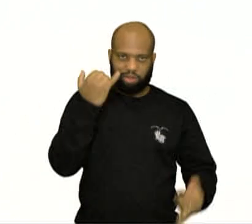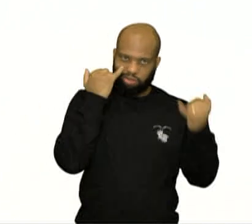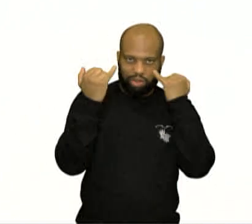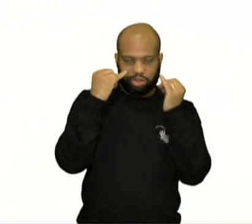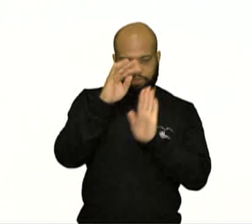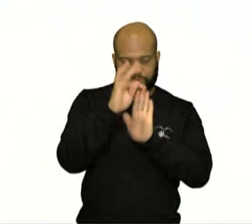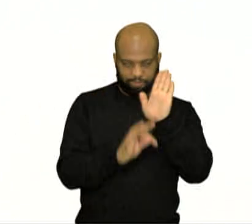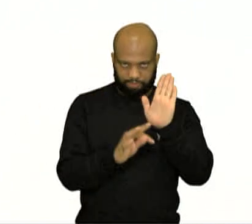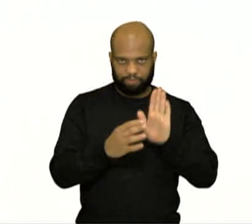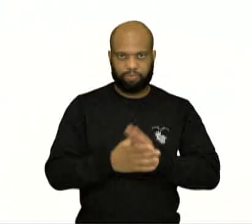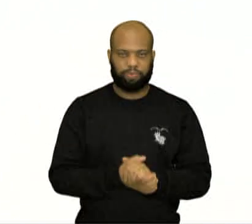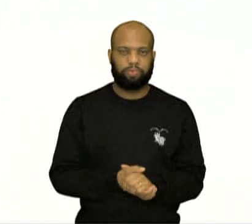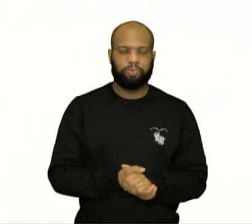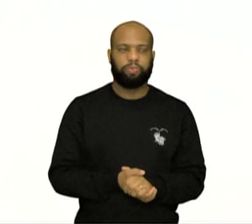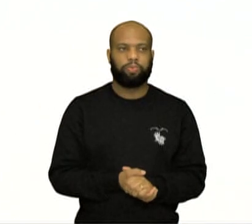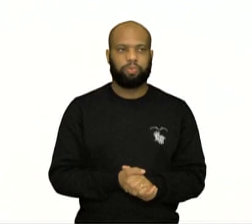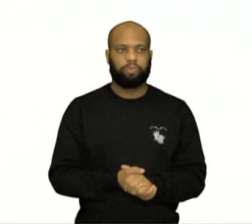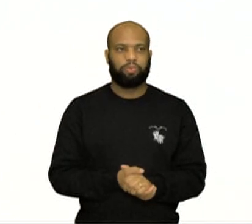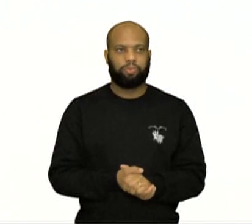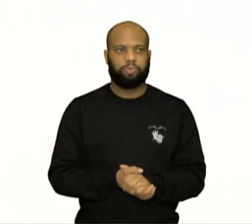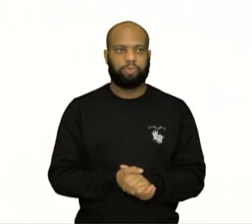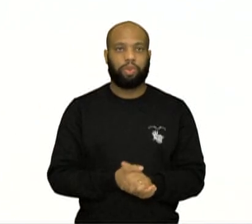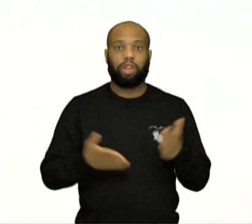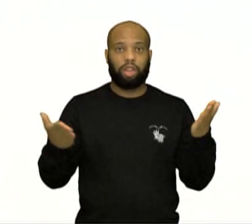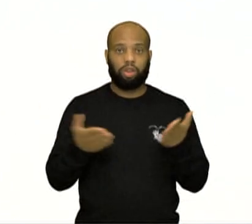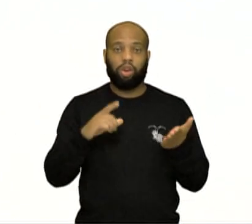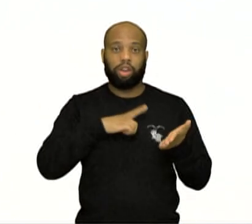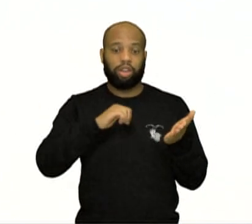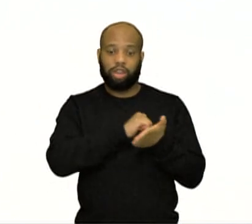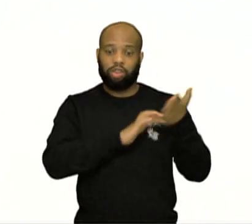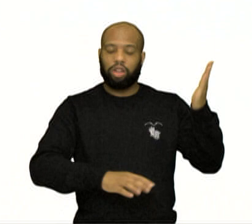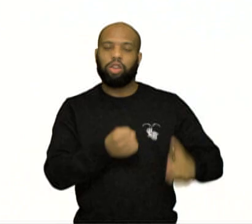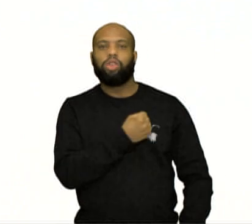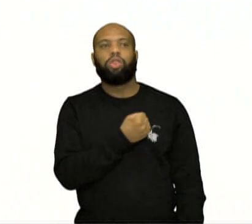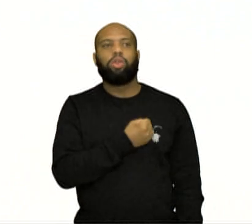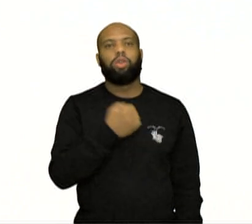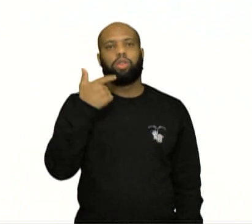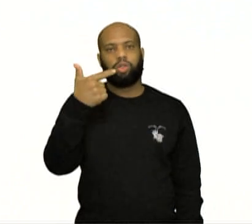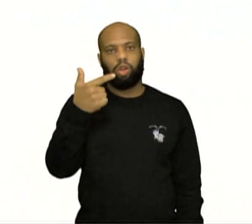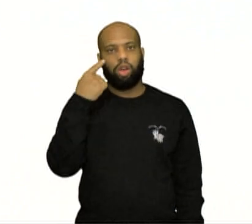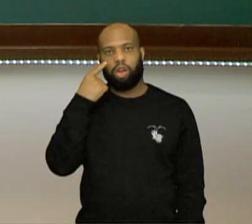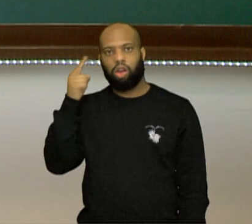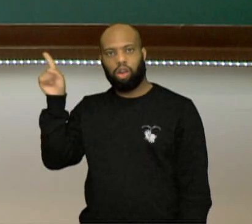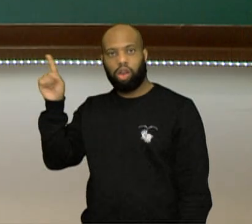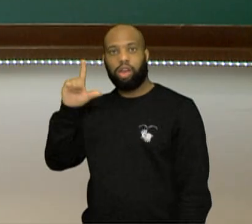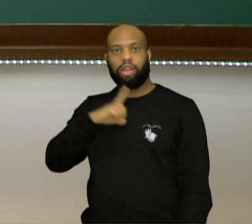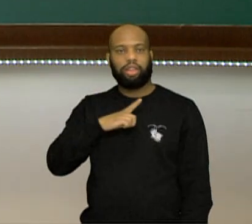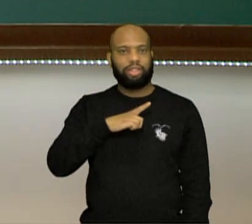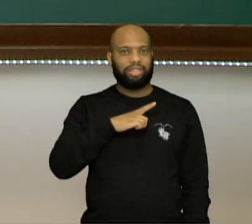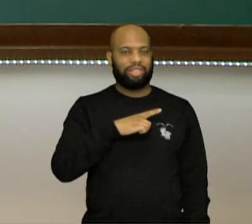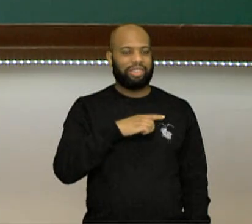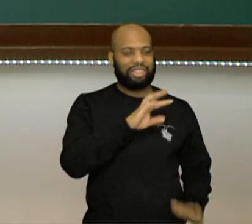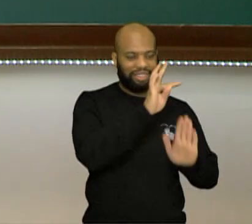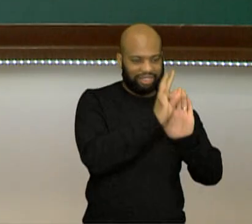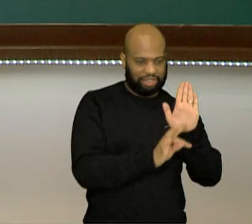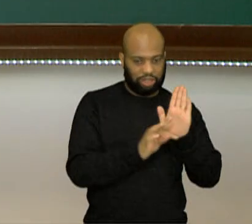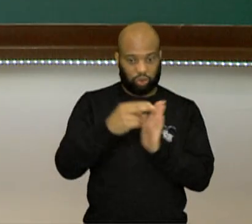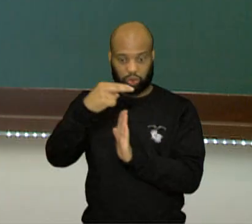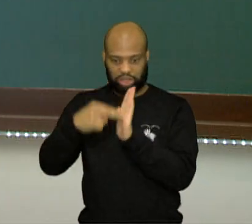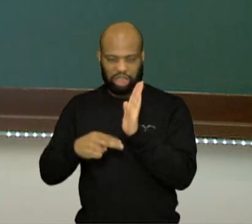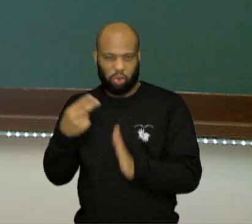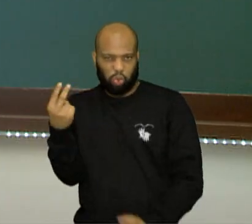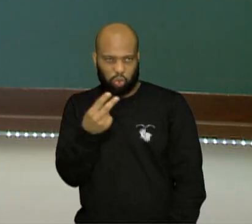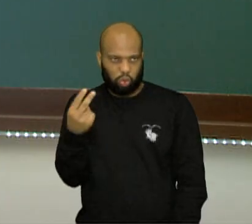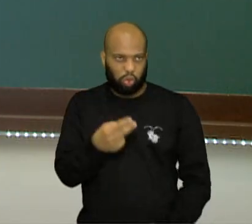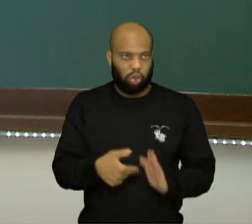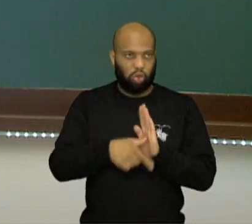esse trecho, esse texto. E agora, eu quero que vocês vejam aqui, desses dois textos que nós lemos. Vou